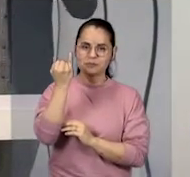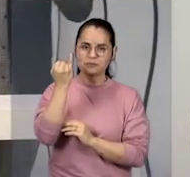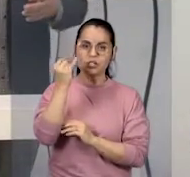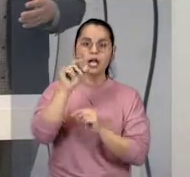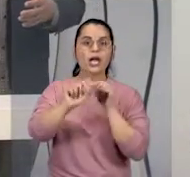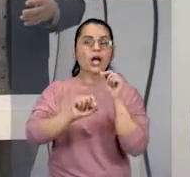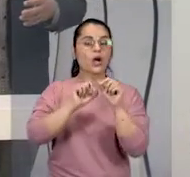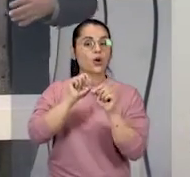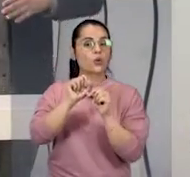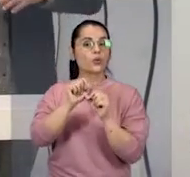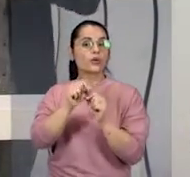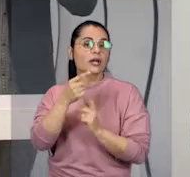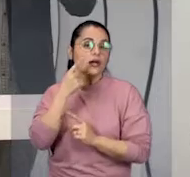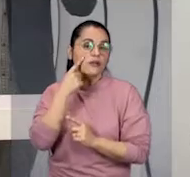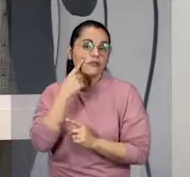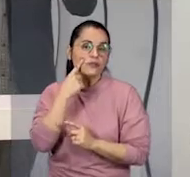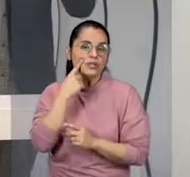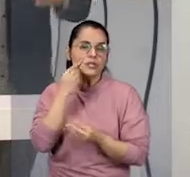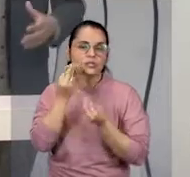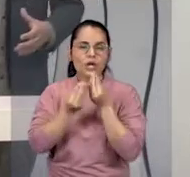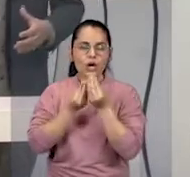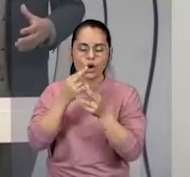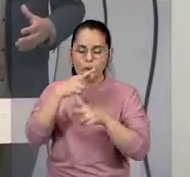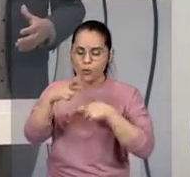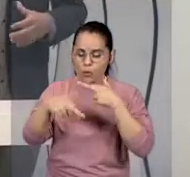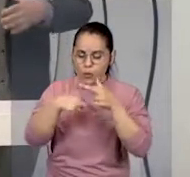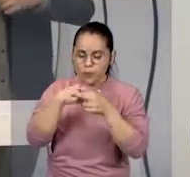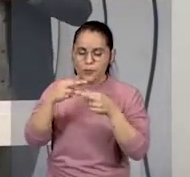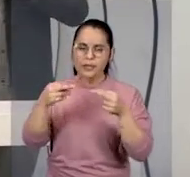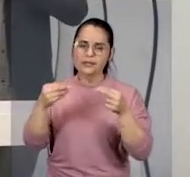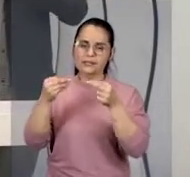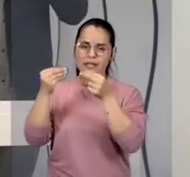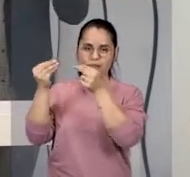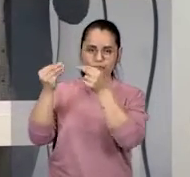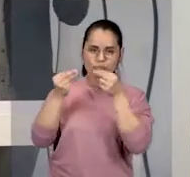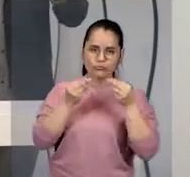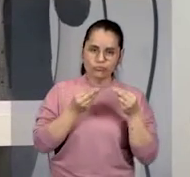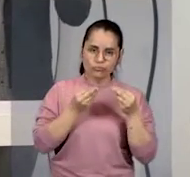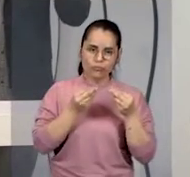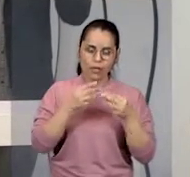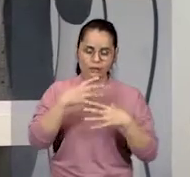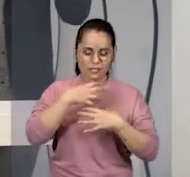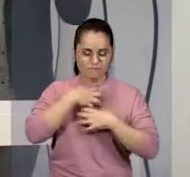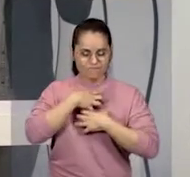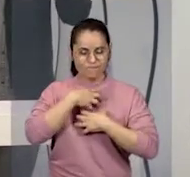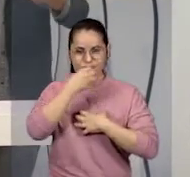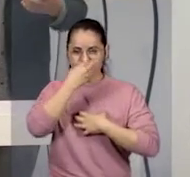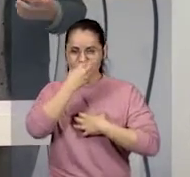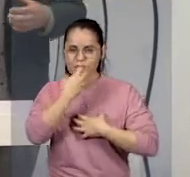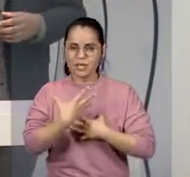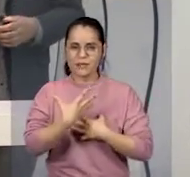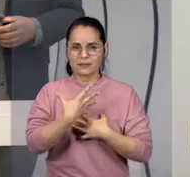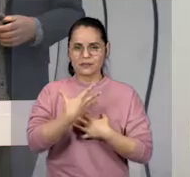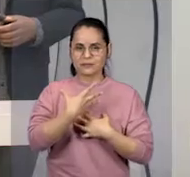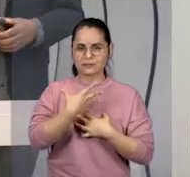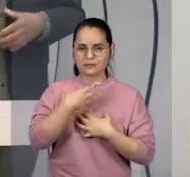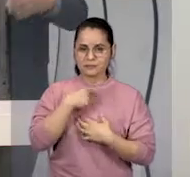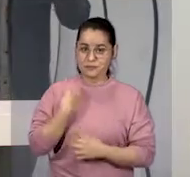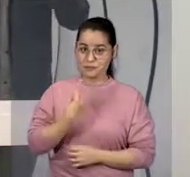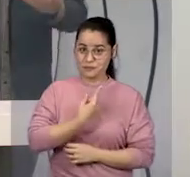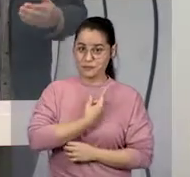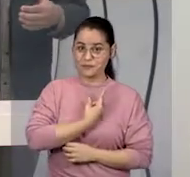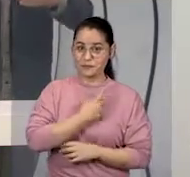é considerada um presente divino e traz uma sensação de bem-estar para